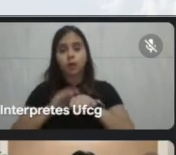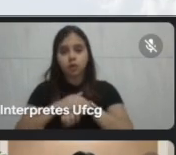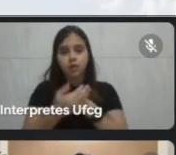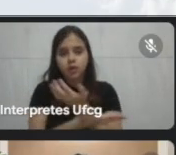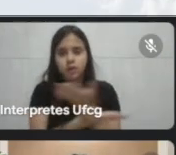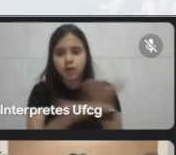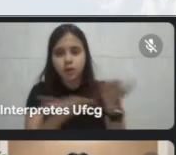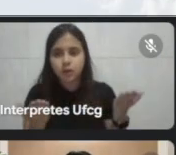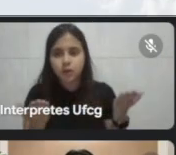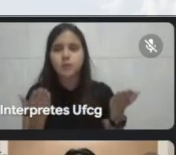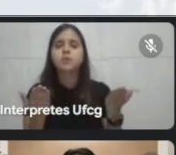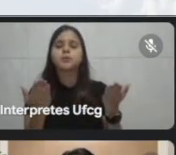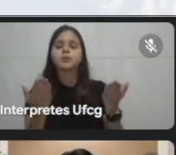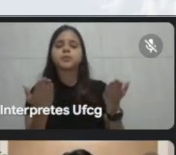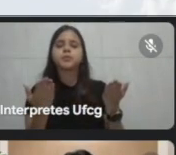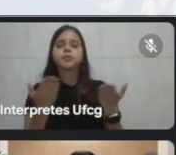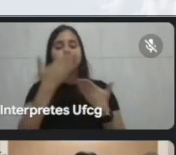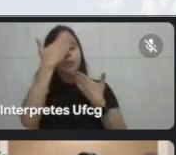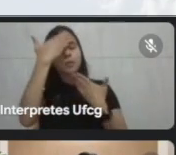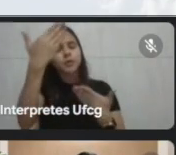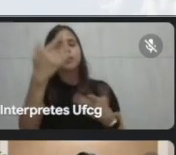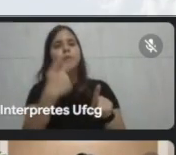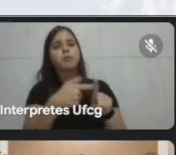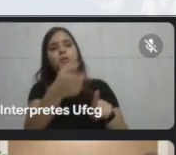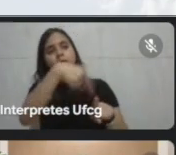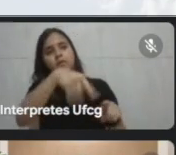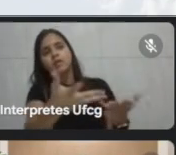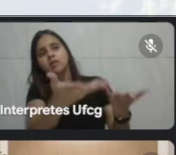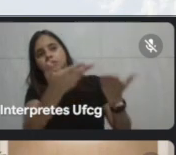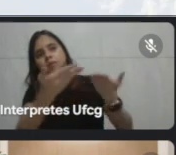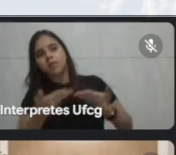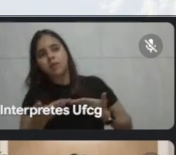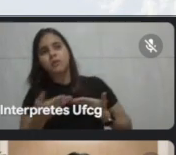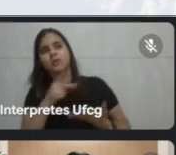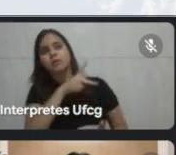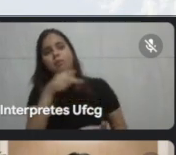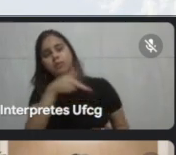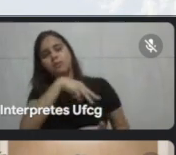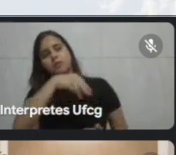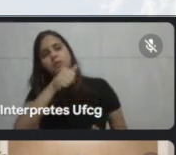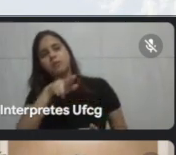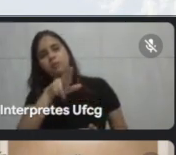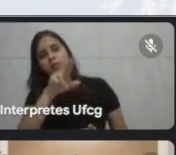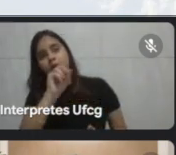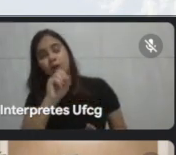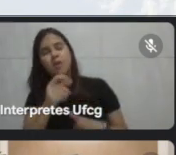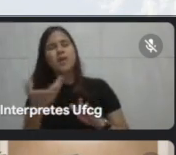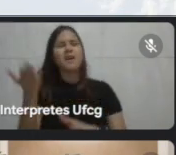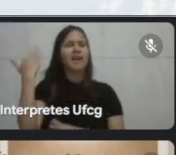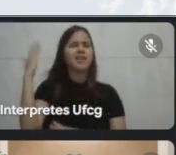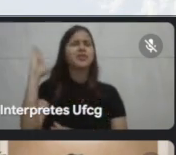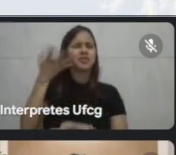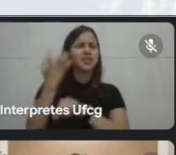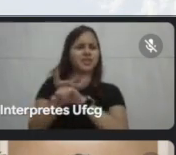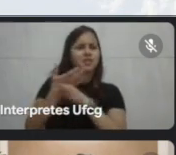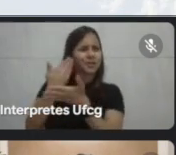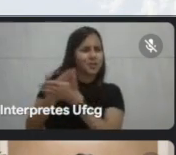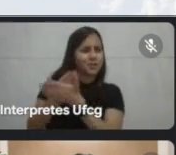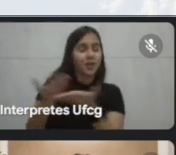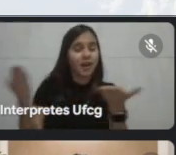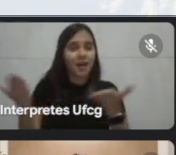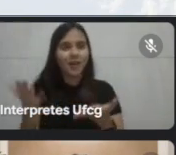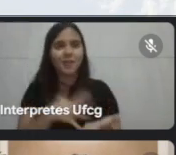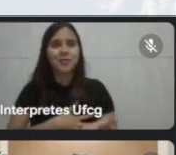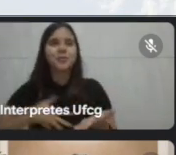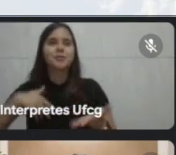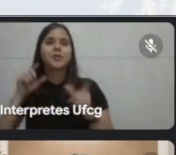todos. Eu agradeço o convite, primeiramente, professor Mauro. Algum tempo atrás eu paguei a disciplina e agora é uma honra estar